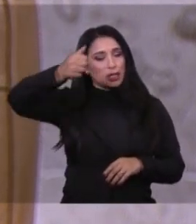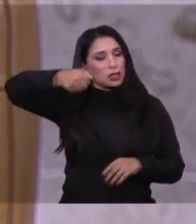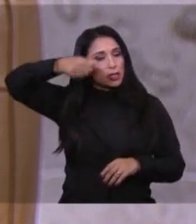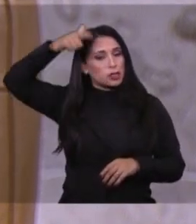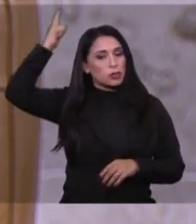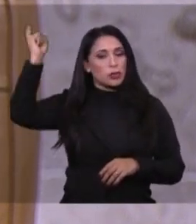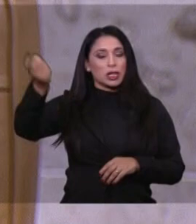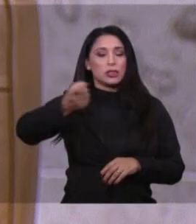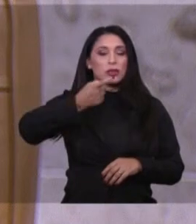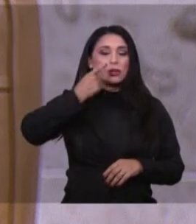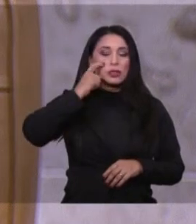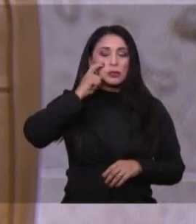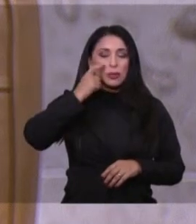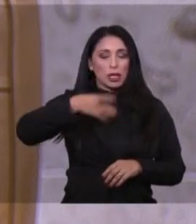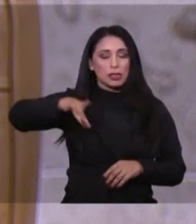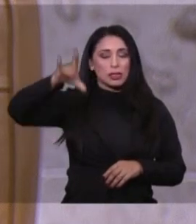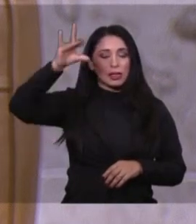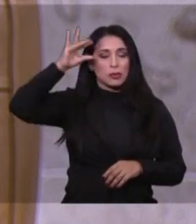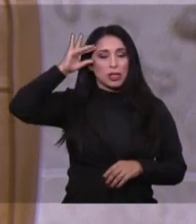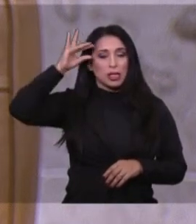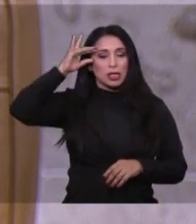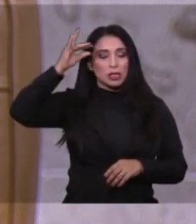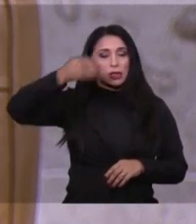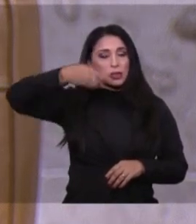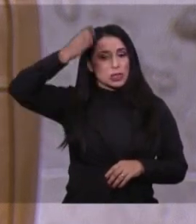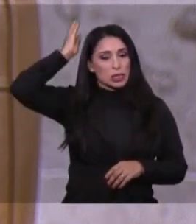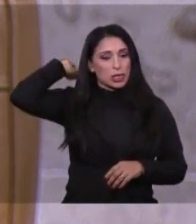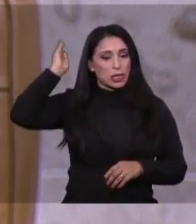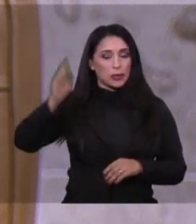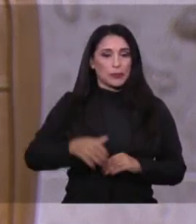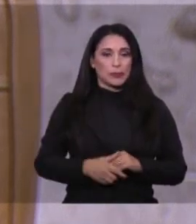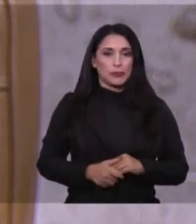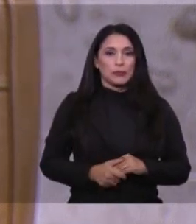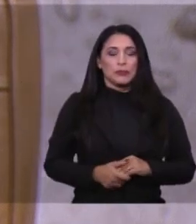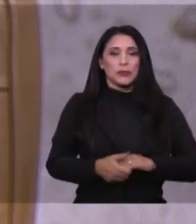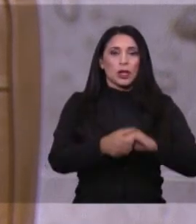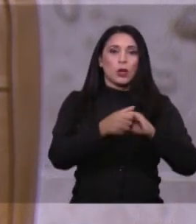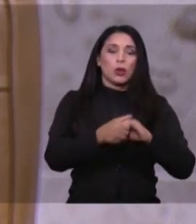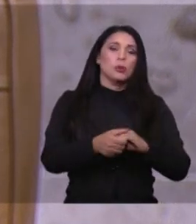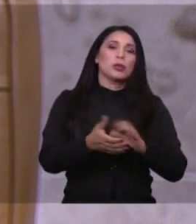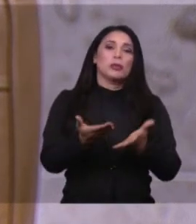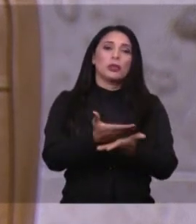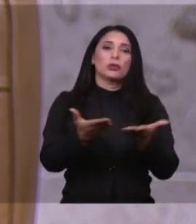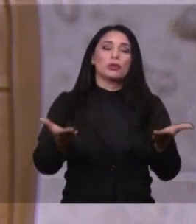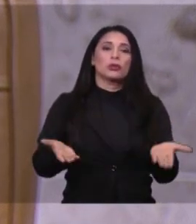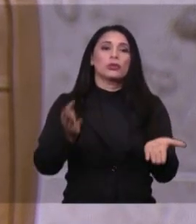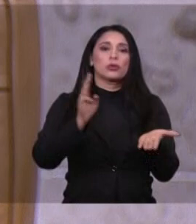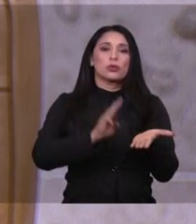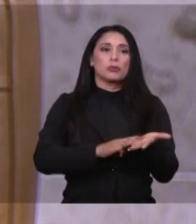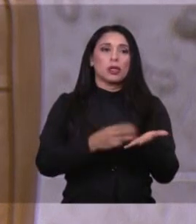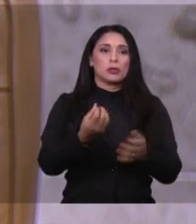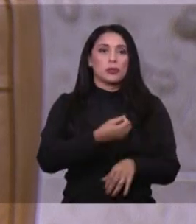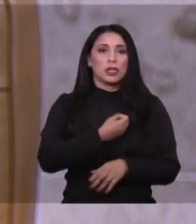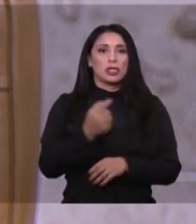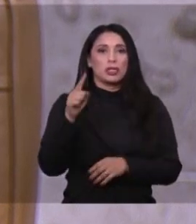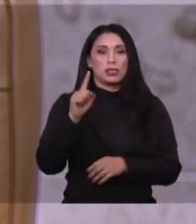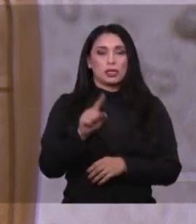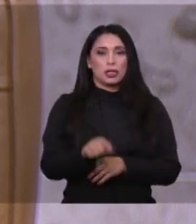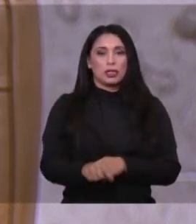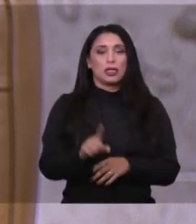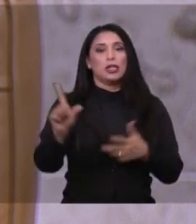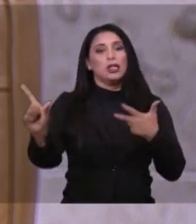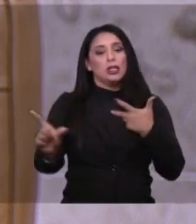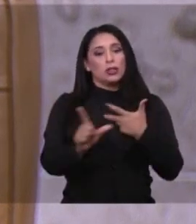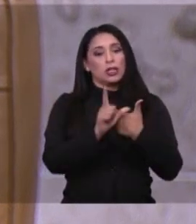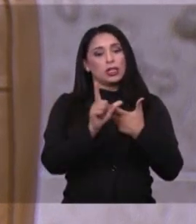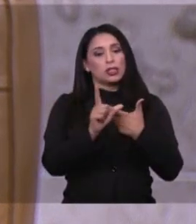Nunes Marques, castanhos, André Mendonça, Cristiano Zanin. Aloirado nas pontas. Cumprimento os membros presentes aqui leve, do